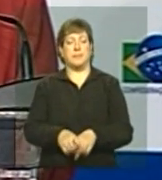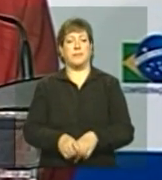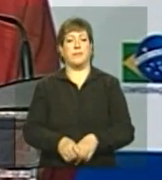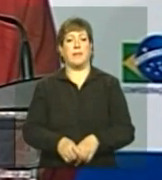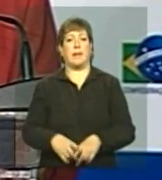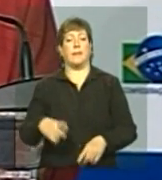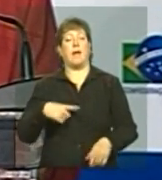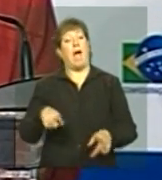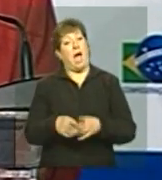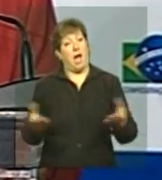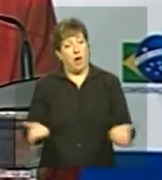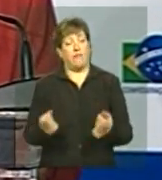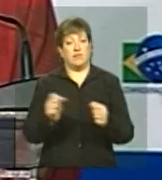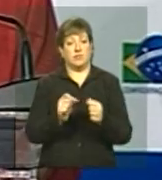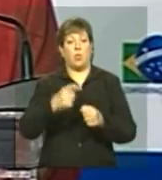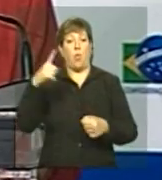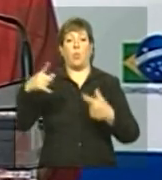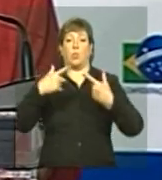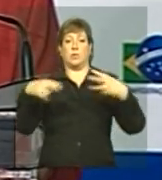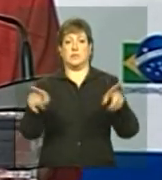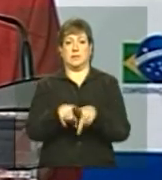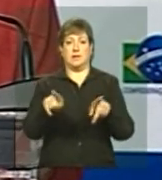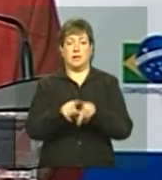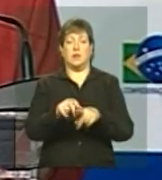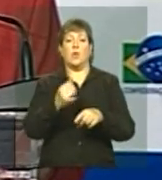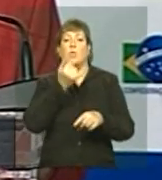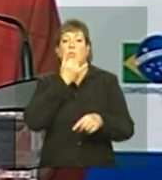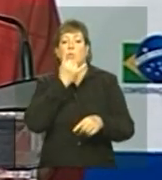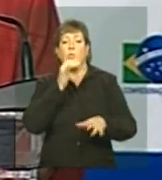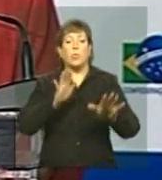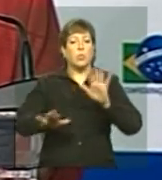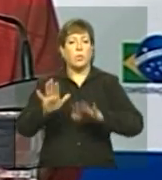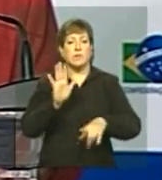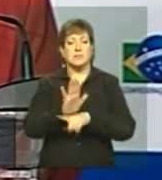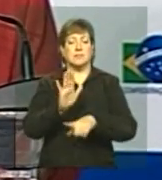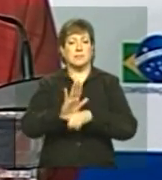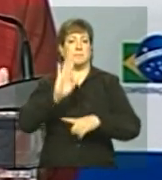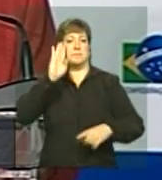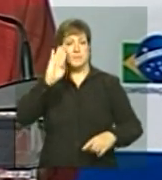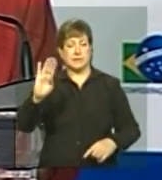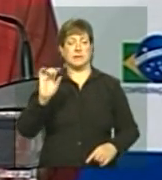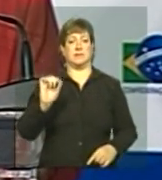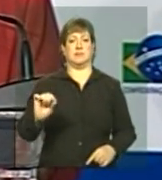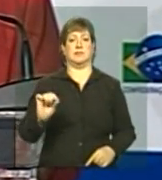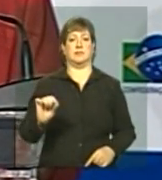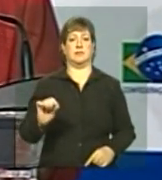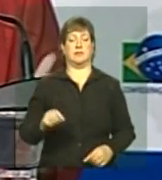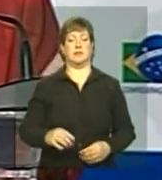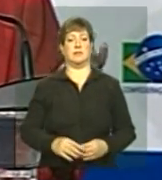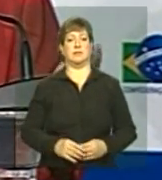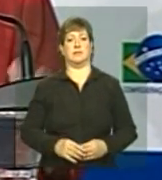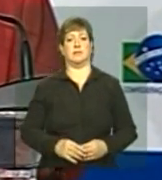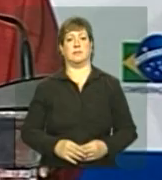estamos tomando outras medidas no sentido de preservar, principalmente,